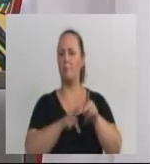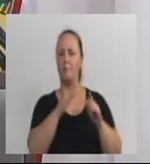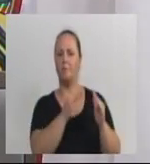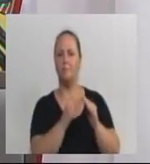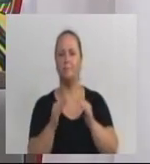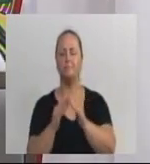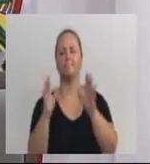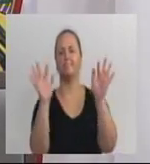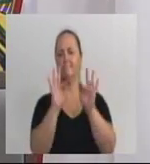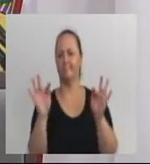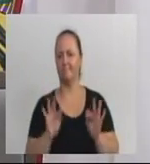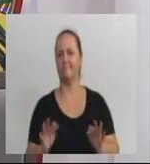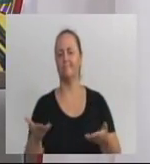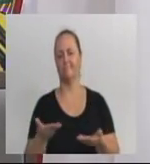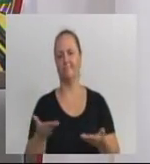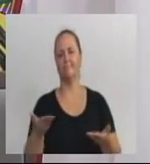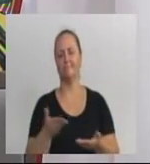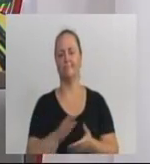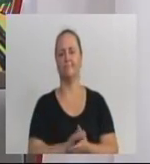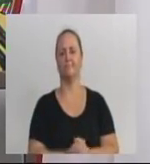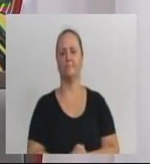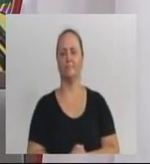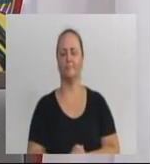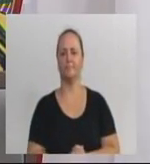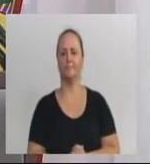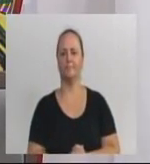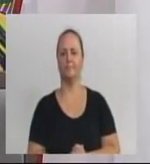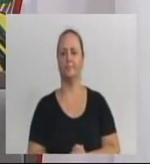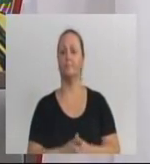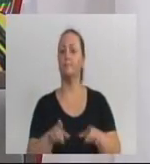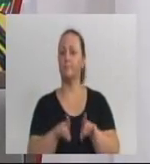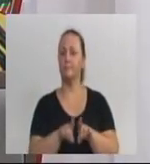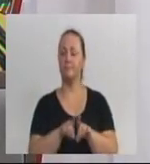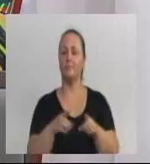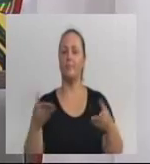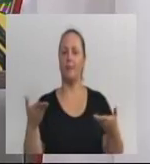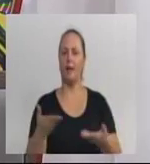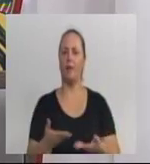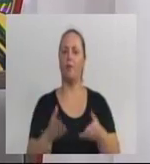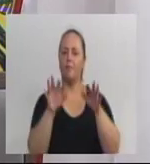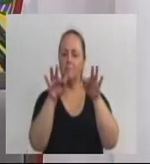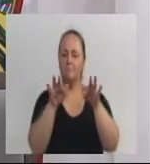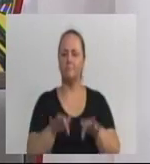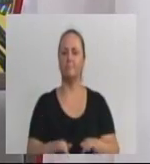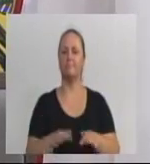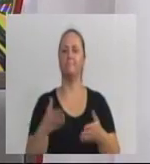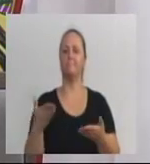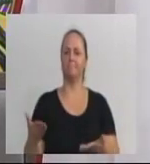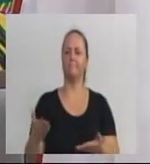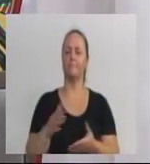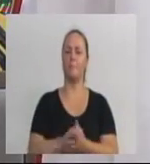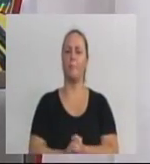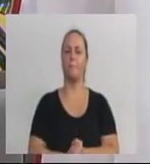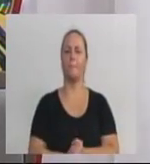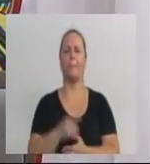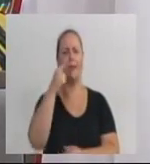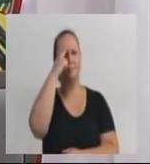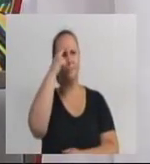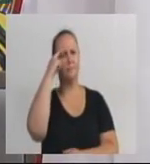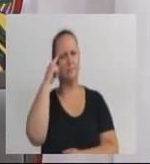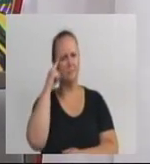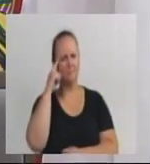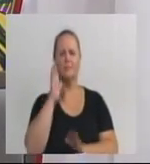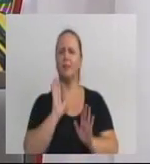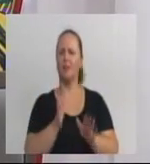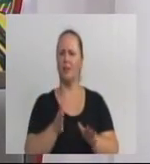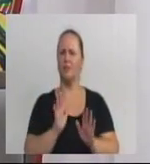esse desfecho. E, para finalizar, eu quero aqui dizer, o vereador Jefferson Forest, por 2 vezes, citou o meu nome, dizendo que eu